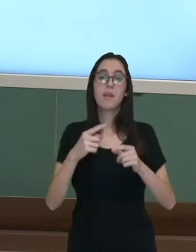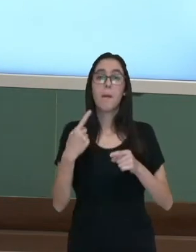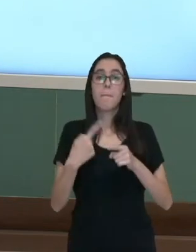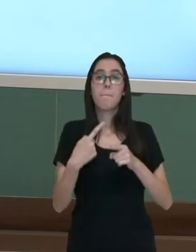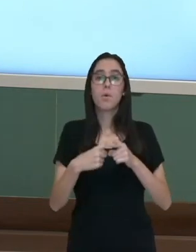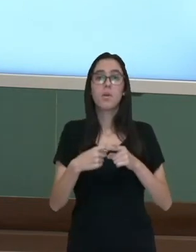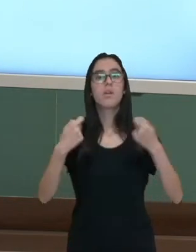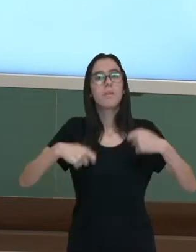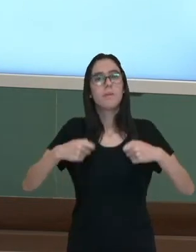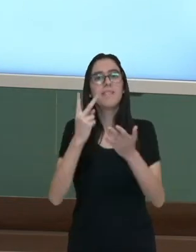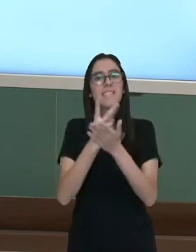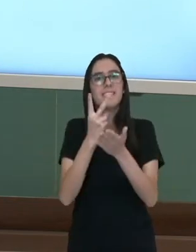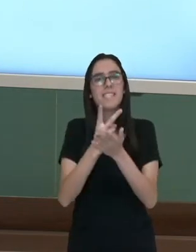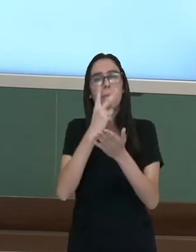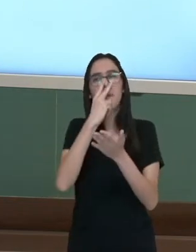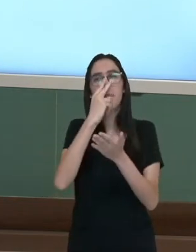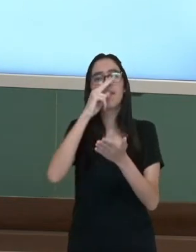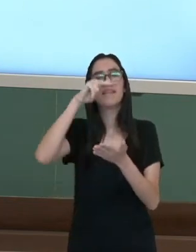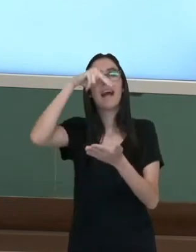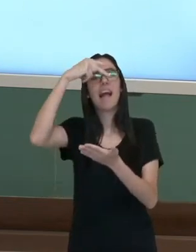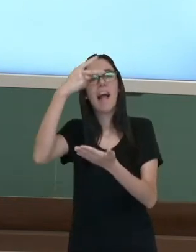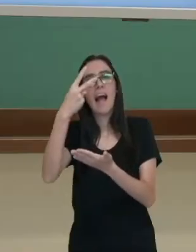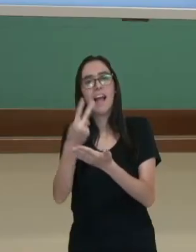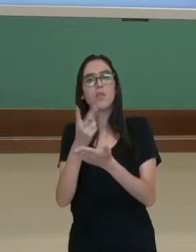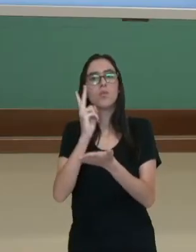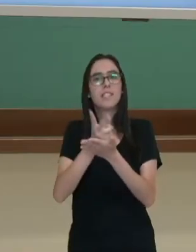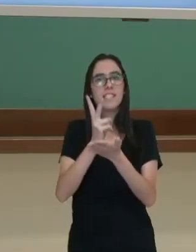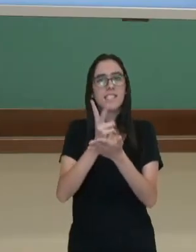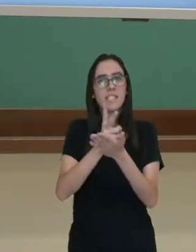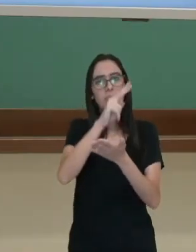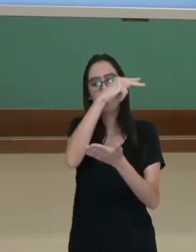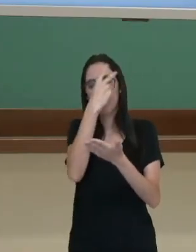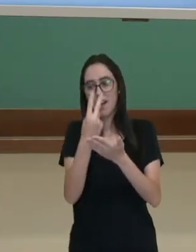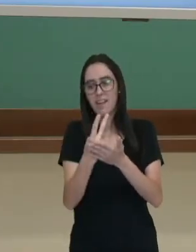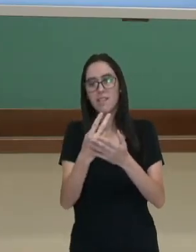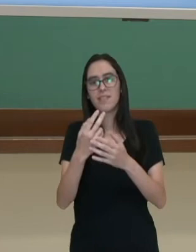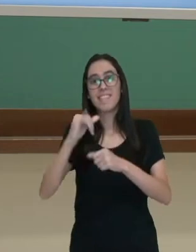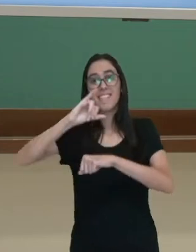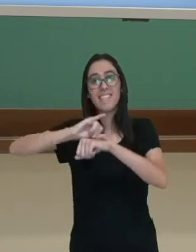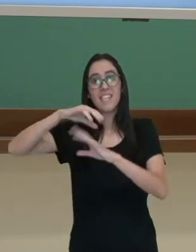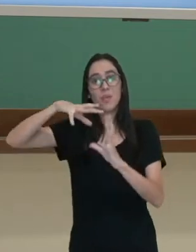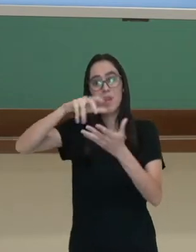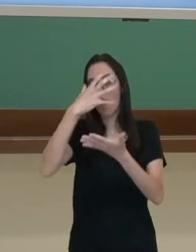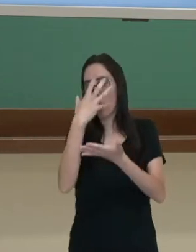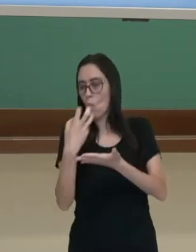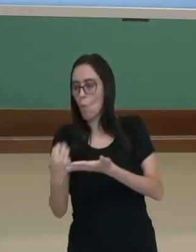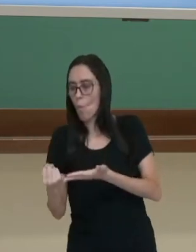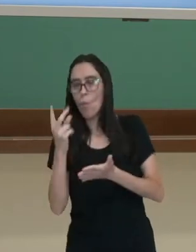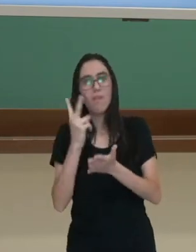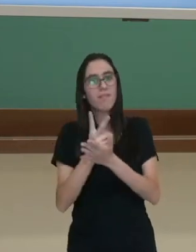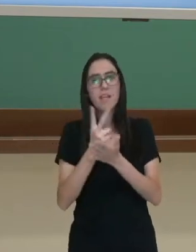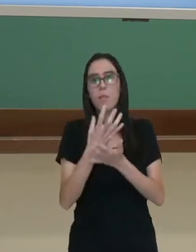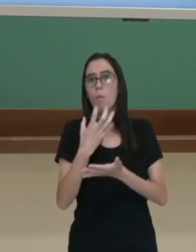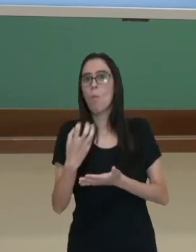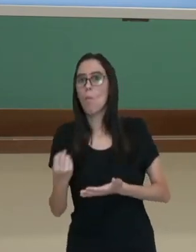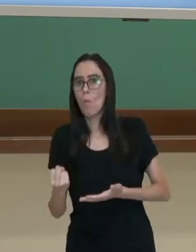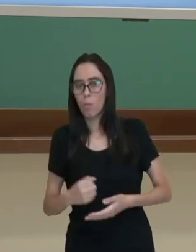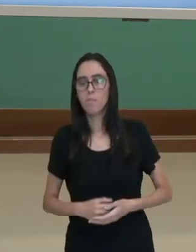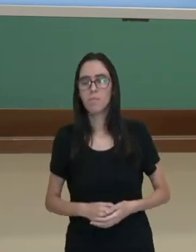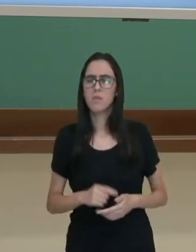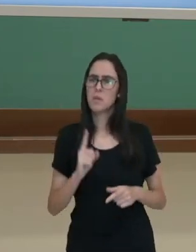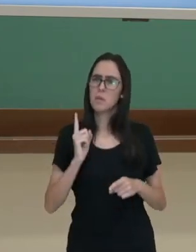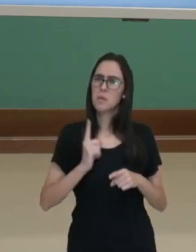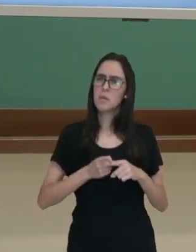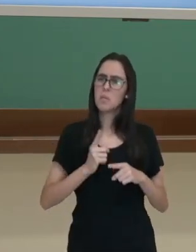esteja caindo, certo? Em direção ao centro da Terra. Só que você nunca vai fazer isso. Por que